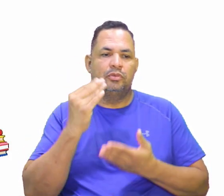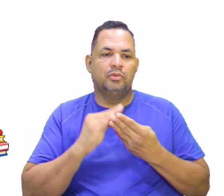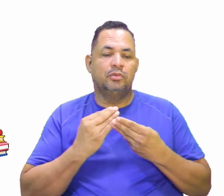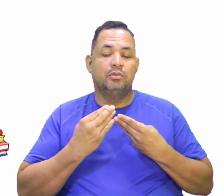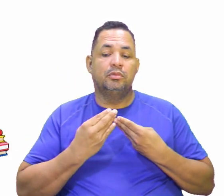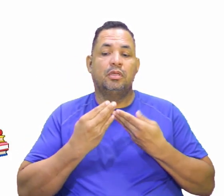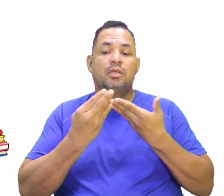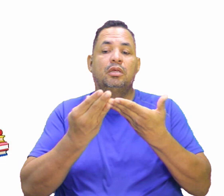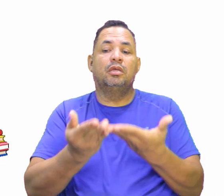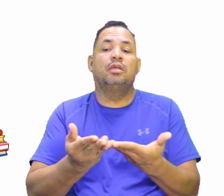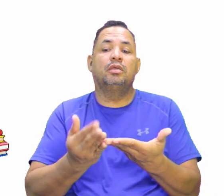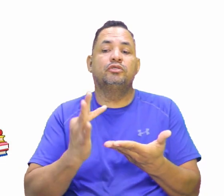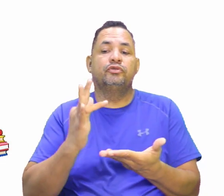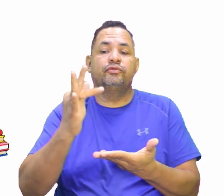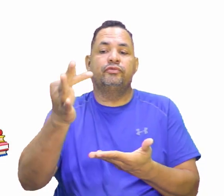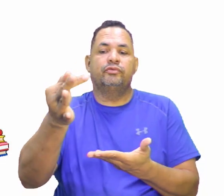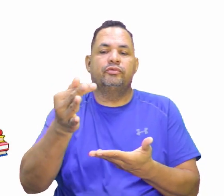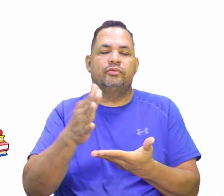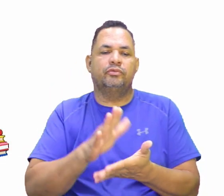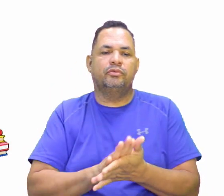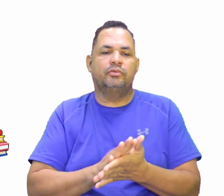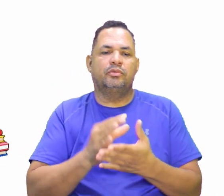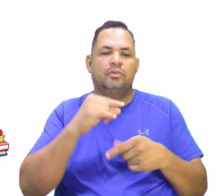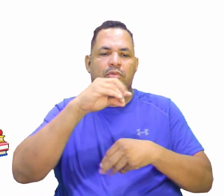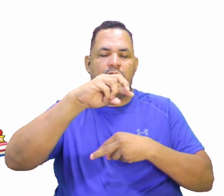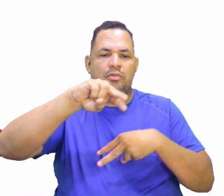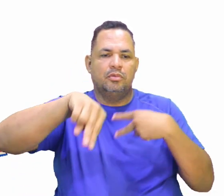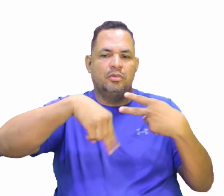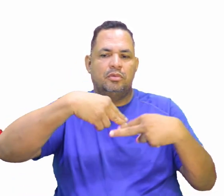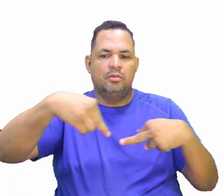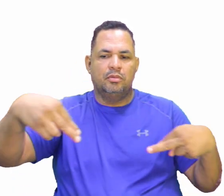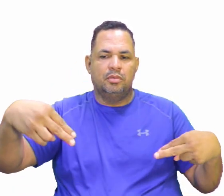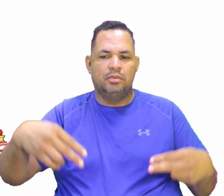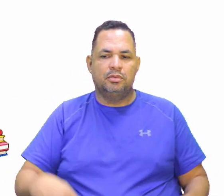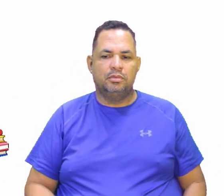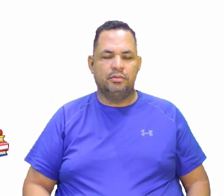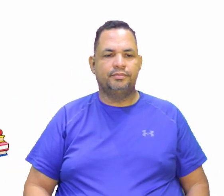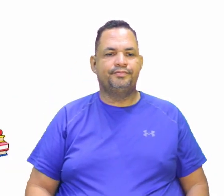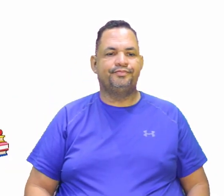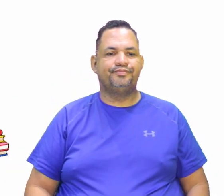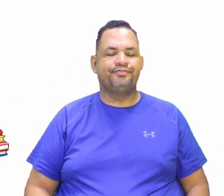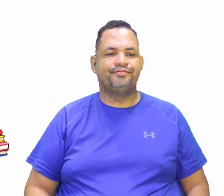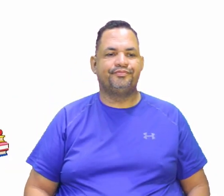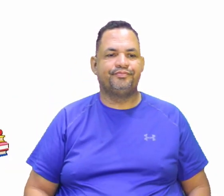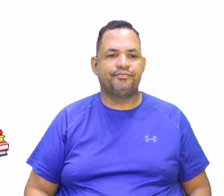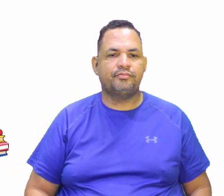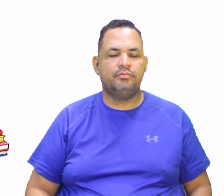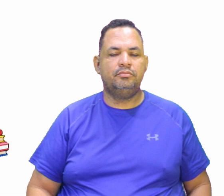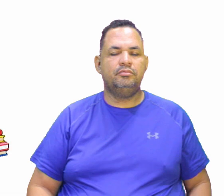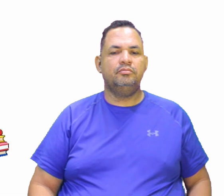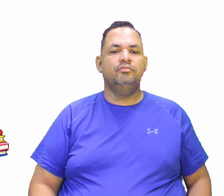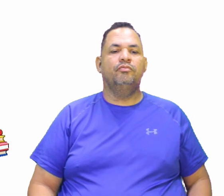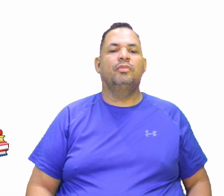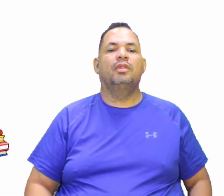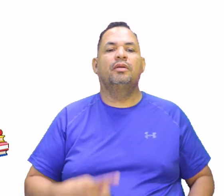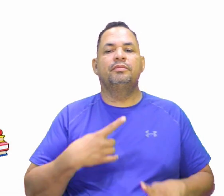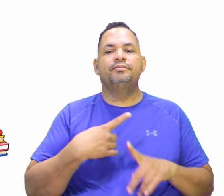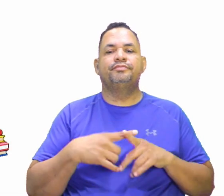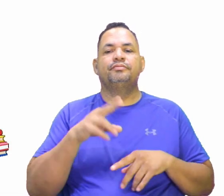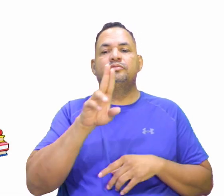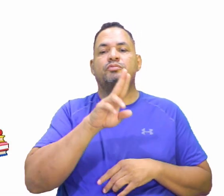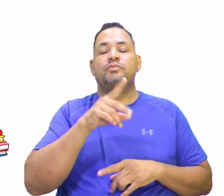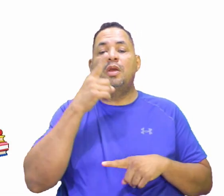um presente. Olha só, será que isso daí está correto? Porque na colocação pronominal há casos que